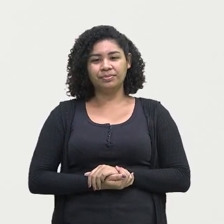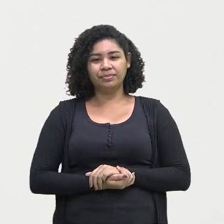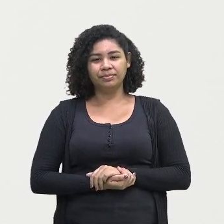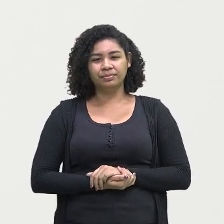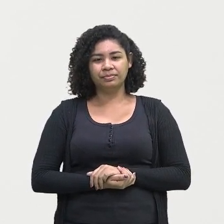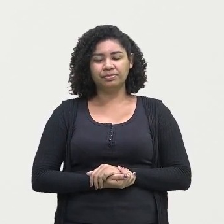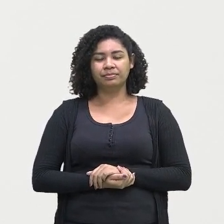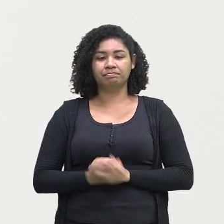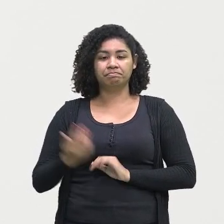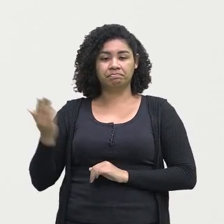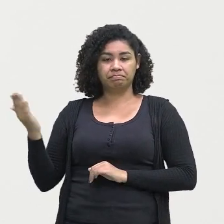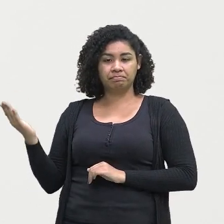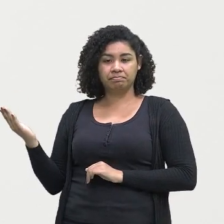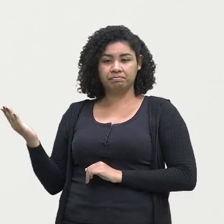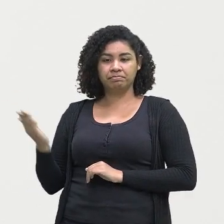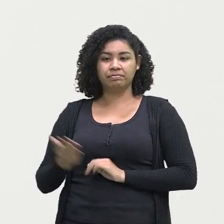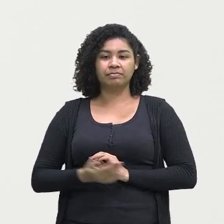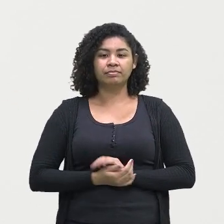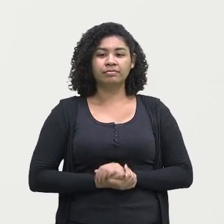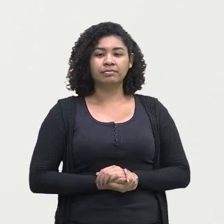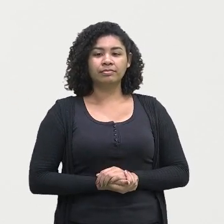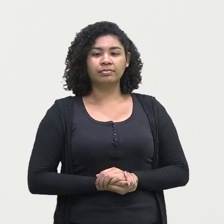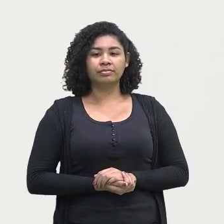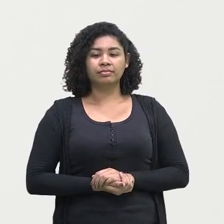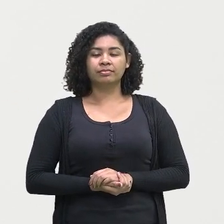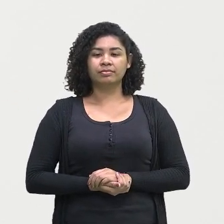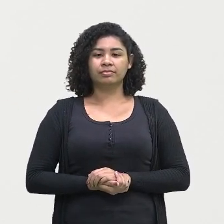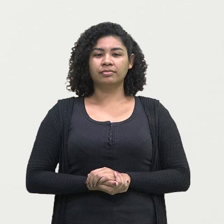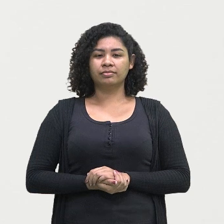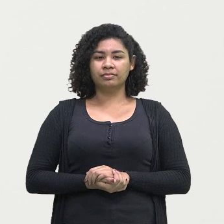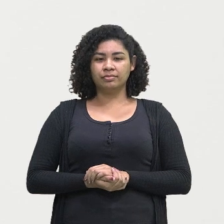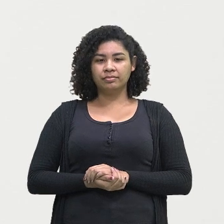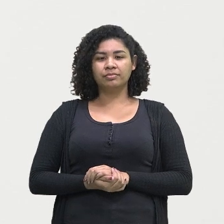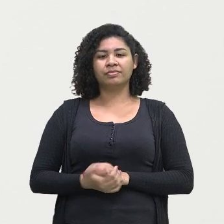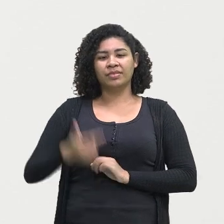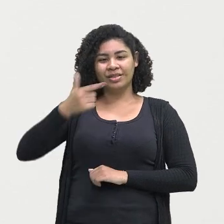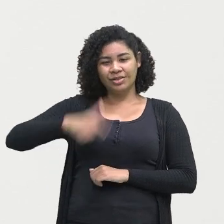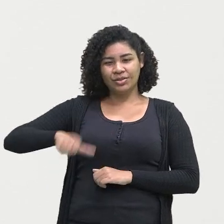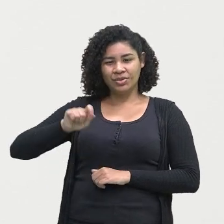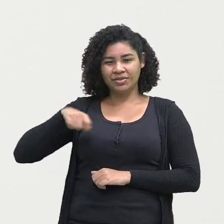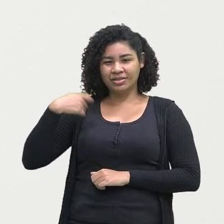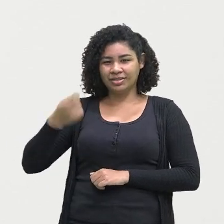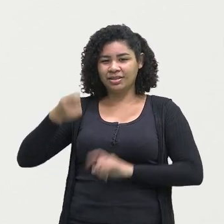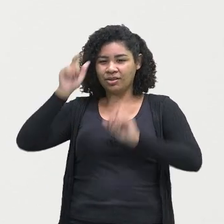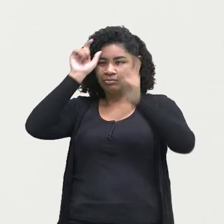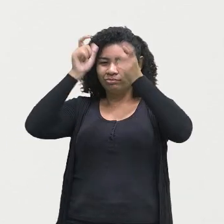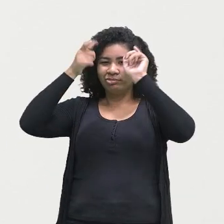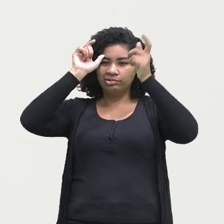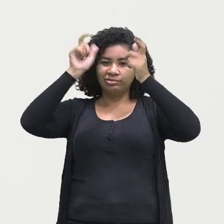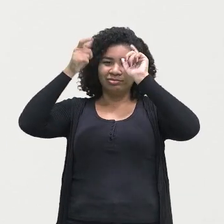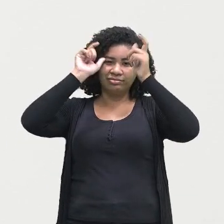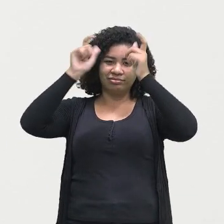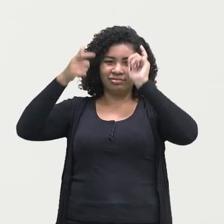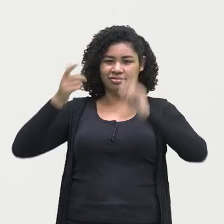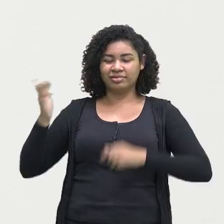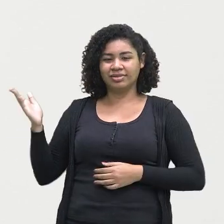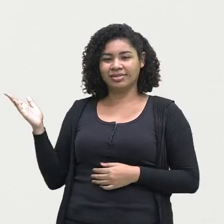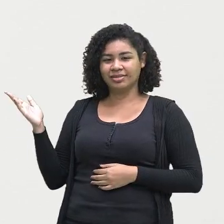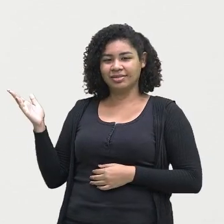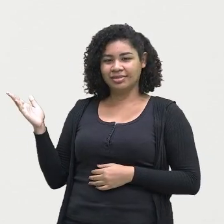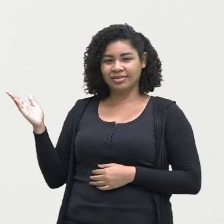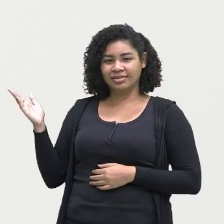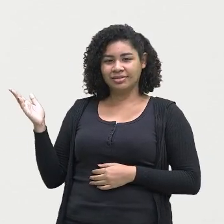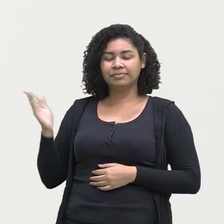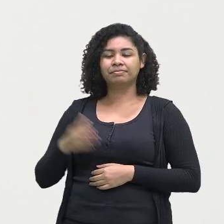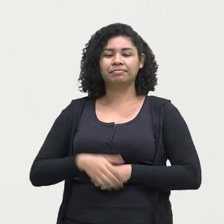parágrafo aqui. Nós temos de novo as palavras síndrome, ela aparece mais alguma vez, mais